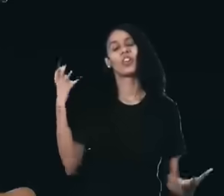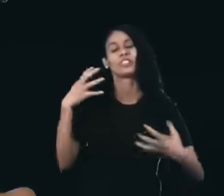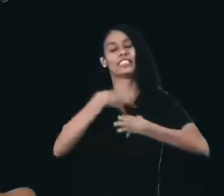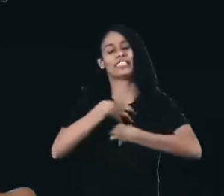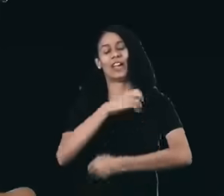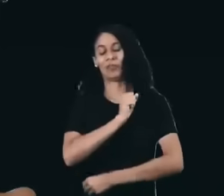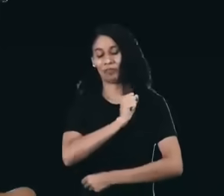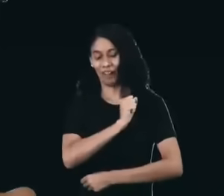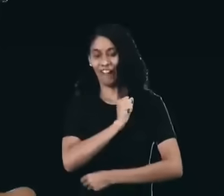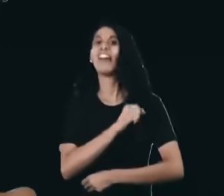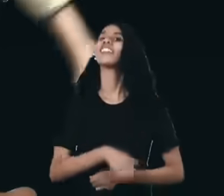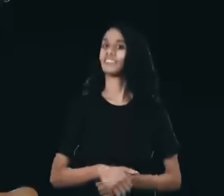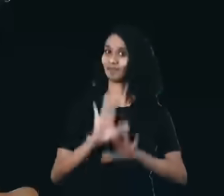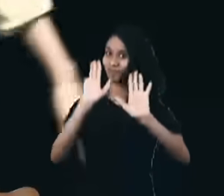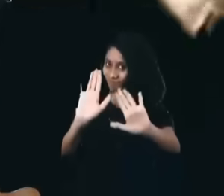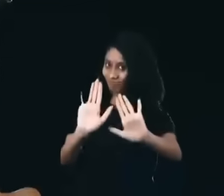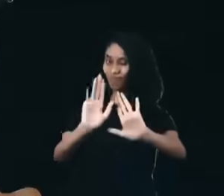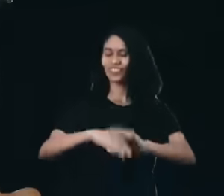emoções, se segura.